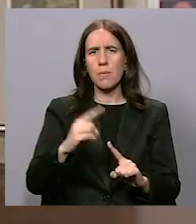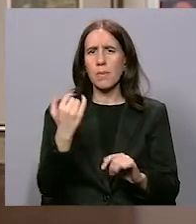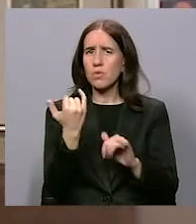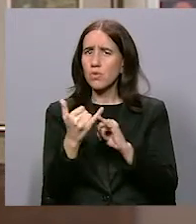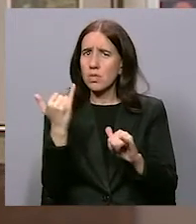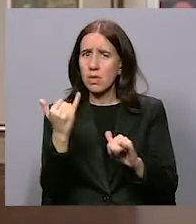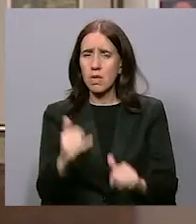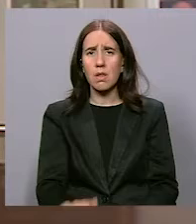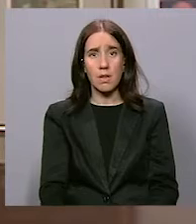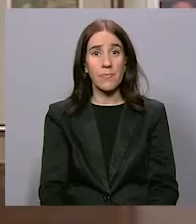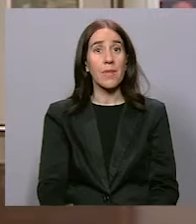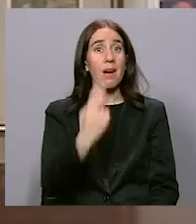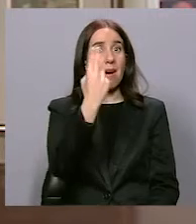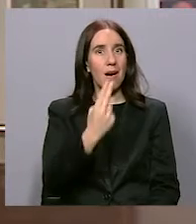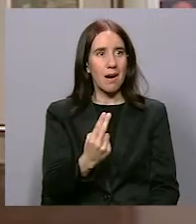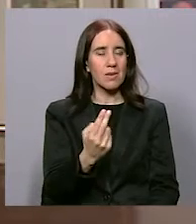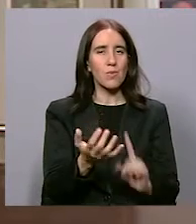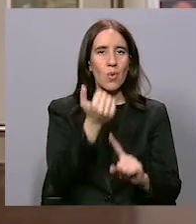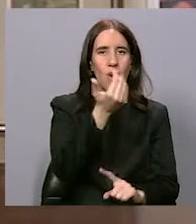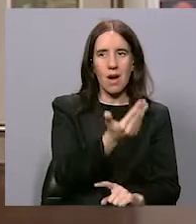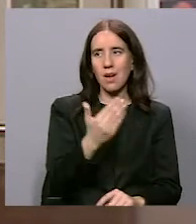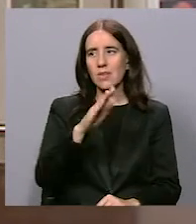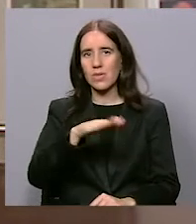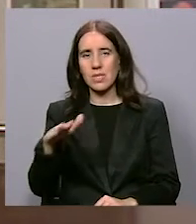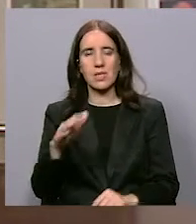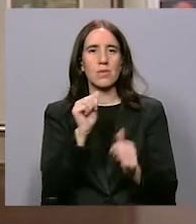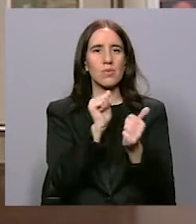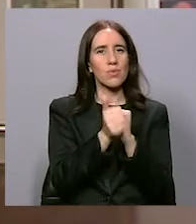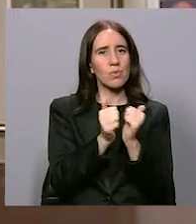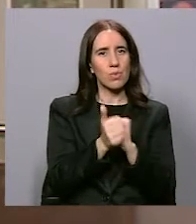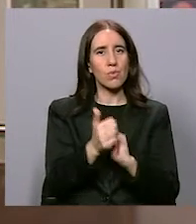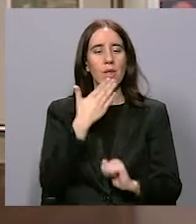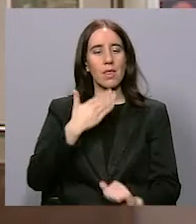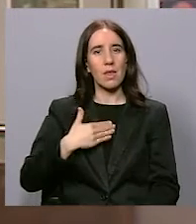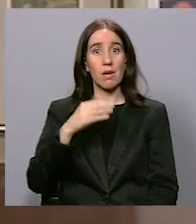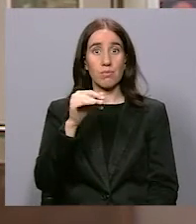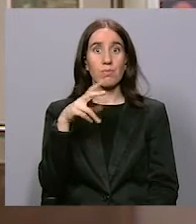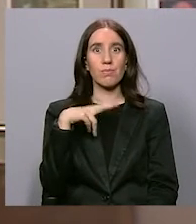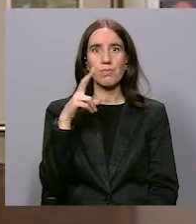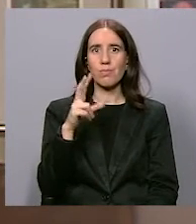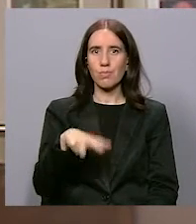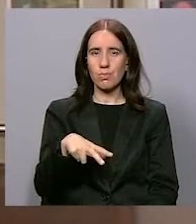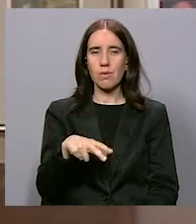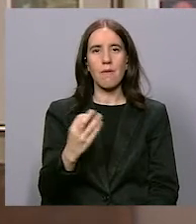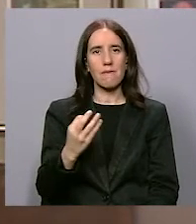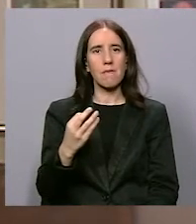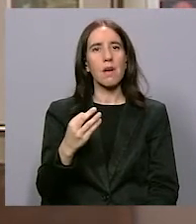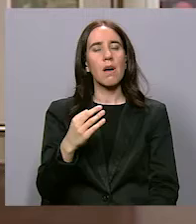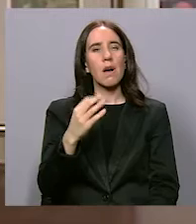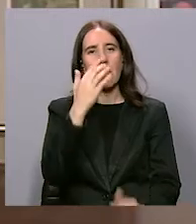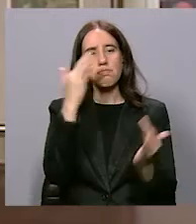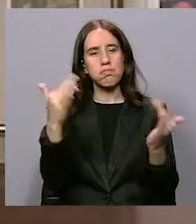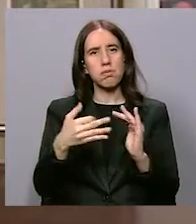digital os êxitos nas artes na ciência no desporto colocando portugal com um